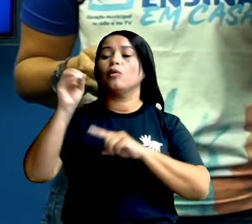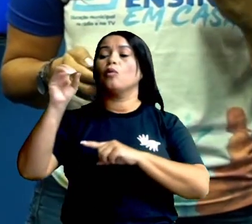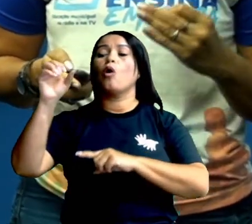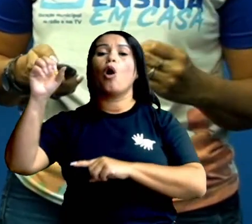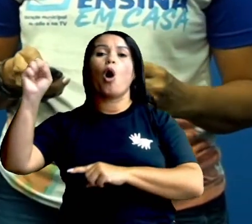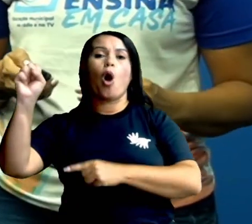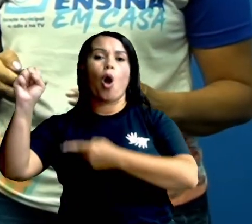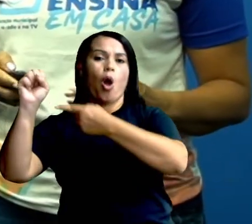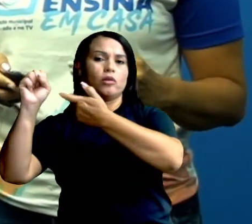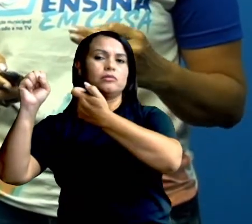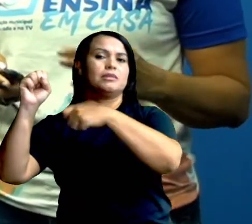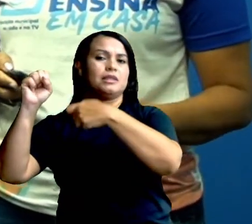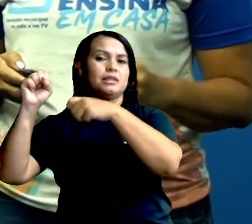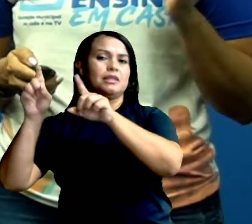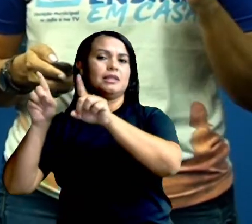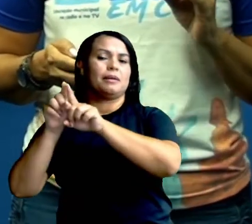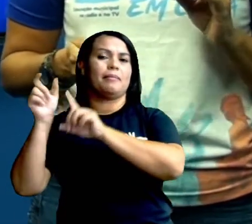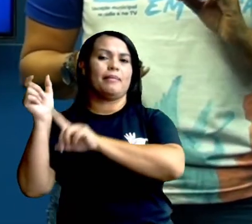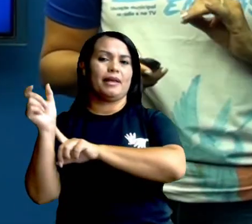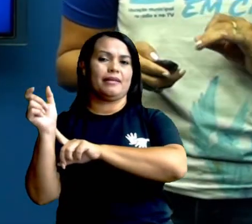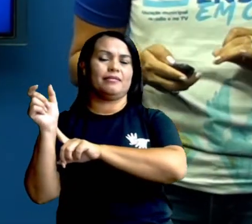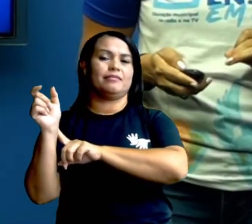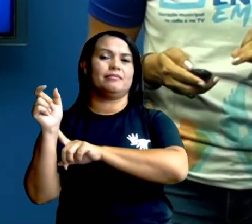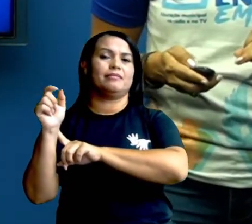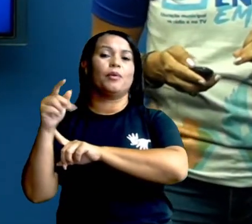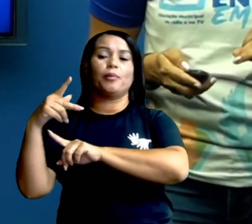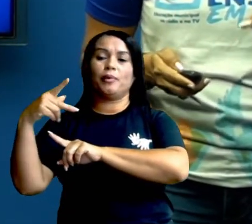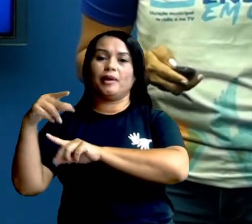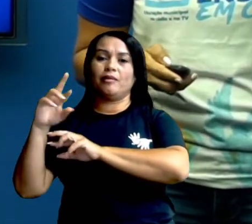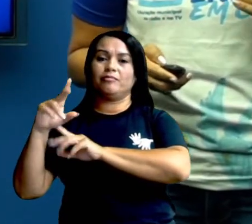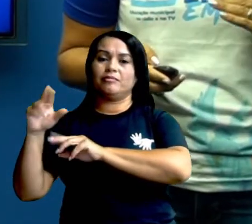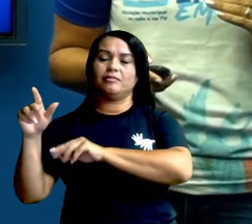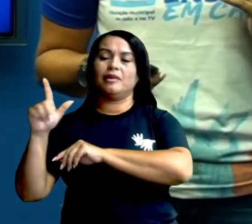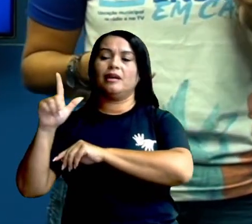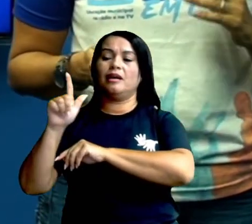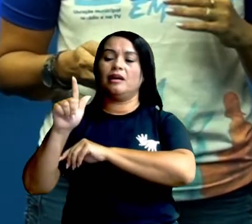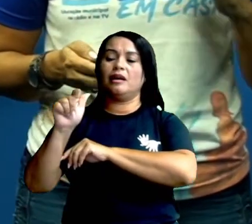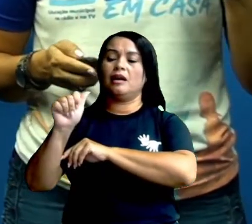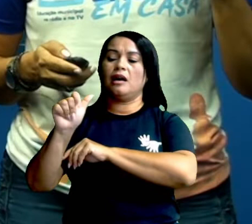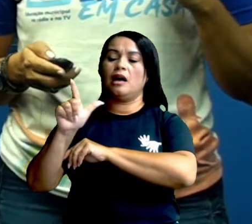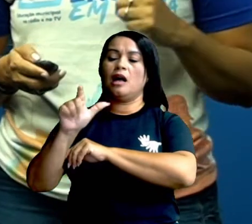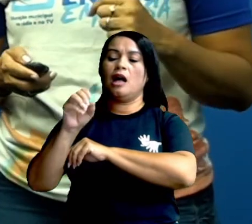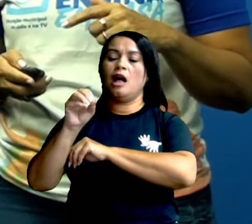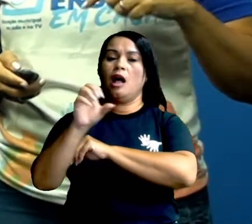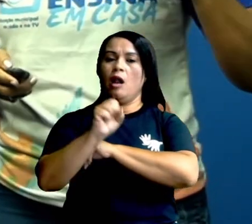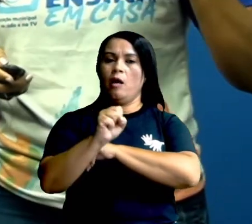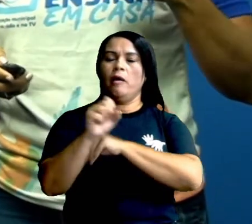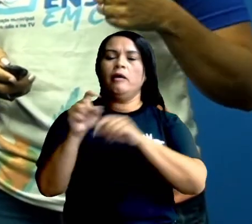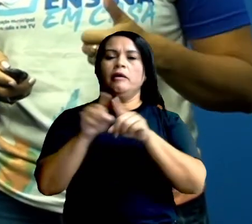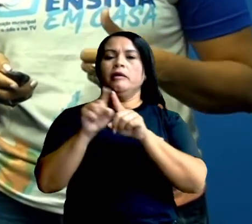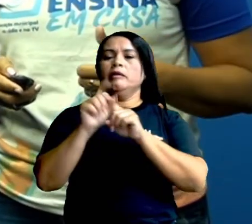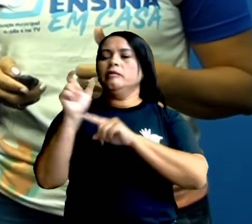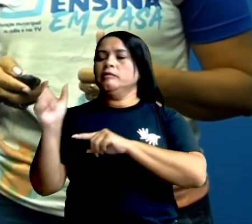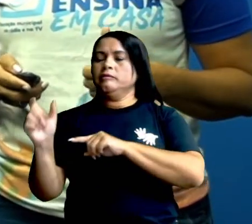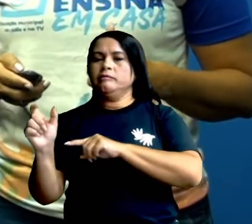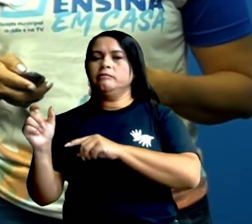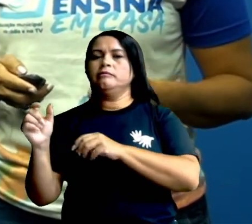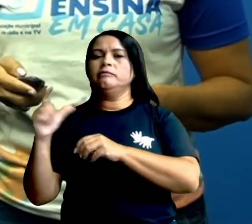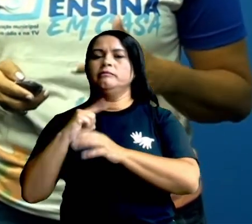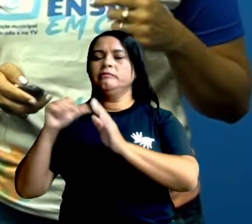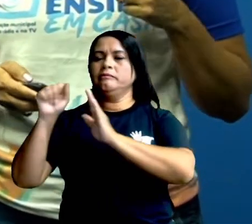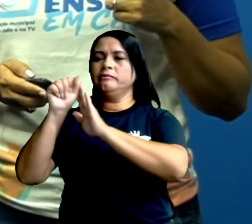os, vai ter que estar também no plural. Galos está no plural. Então, o artigo